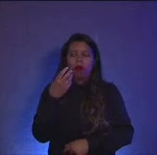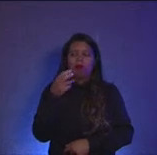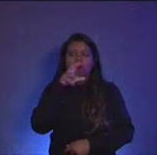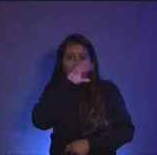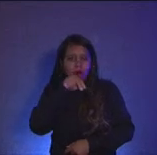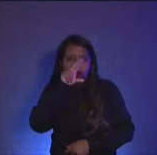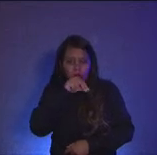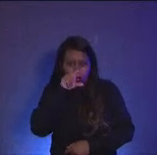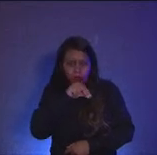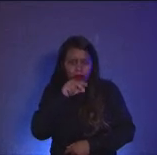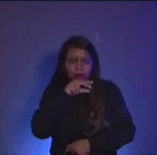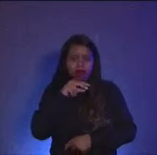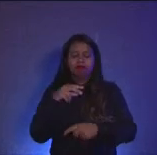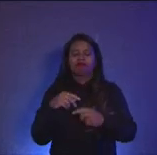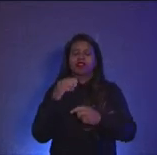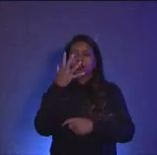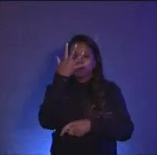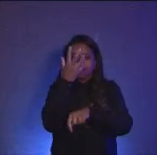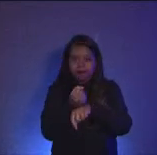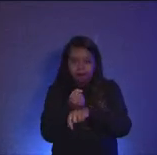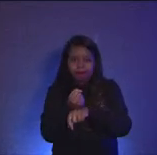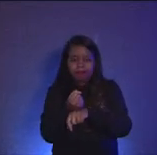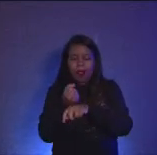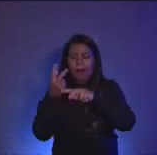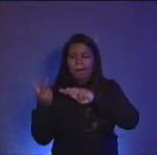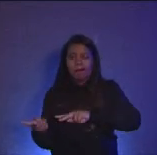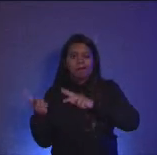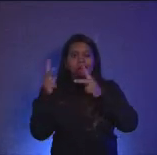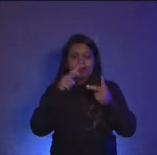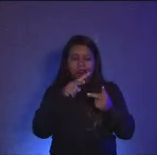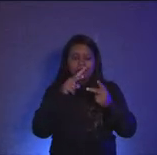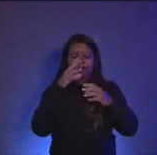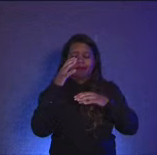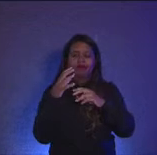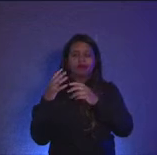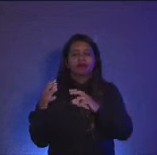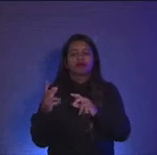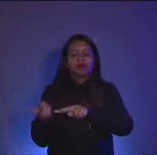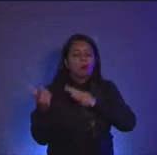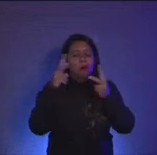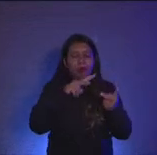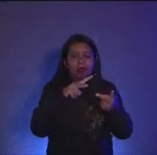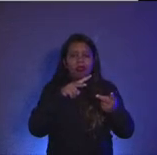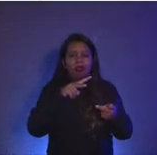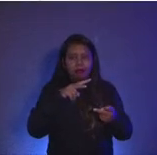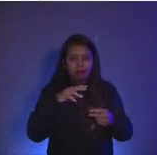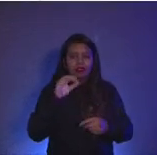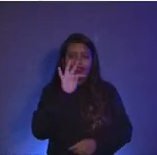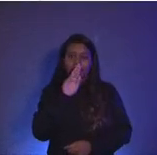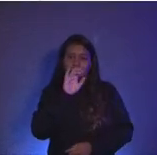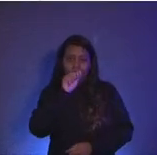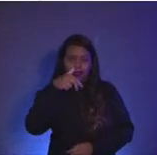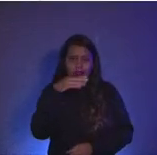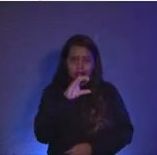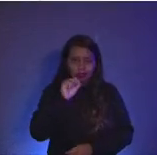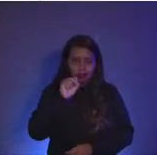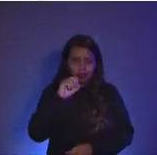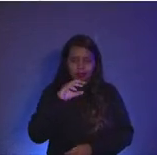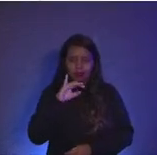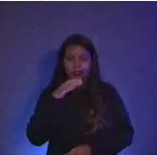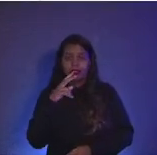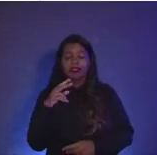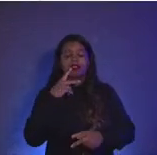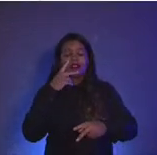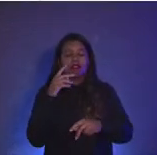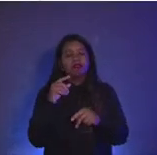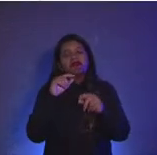arquivo. E aí, depois de alguns minutos, envia para o Escriba e depois de alguns minutos recebe uma transcrição automática